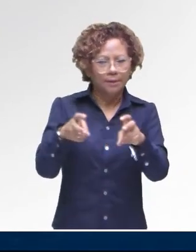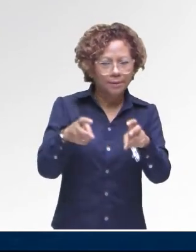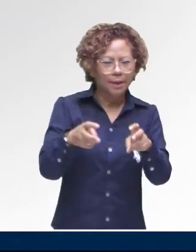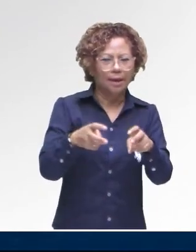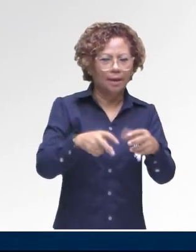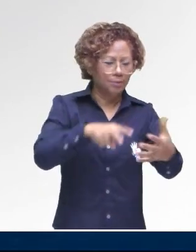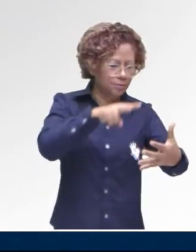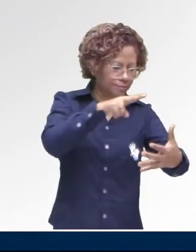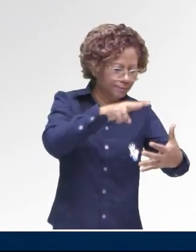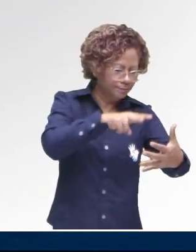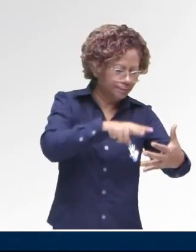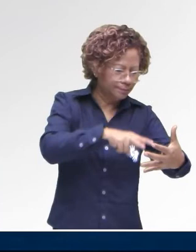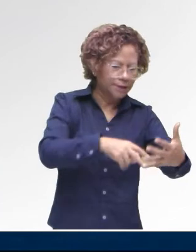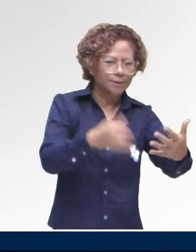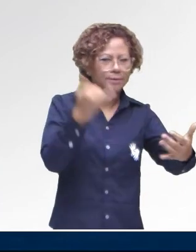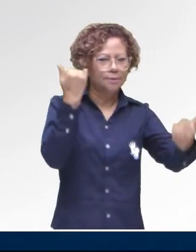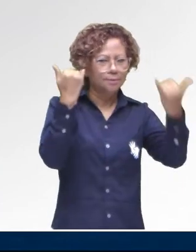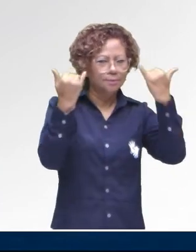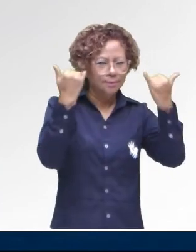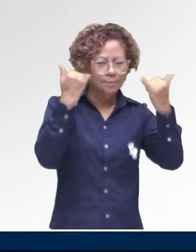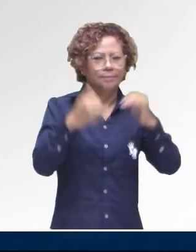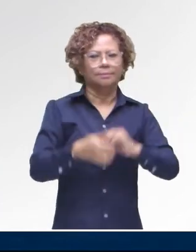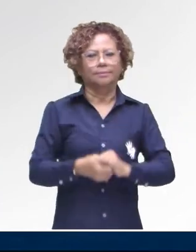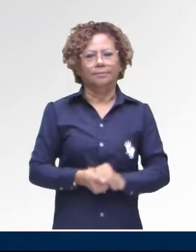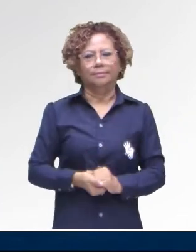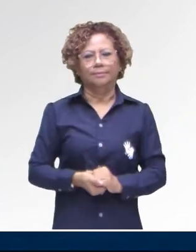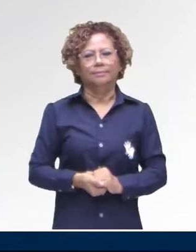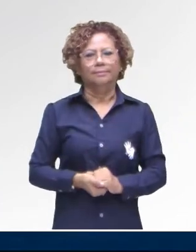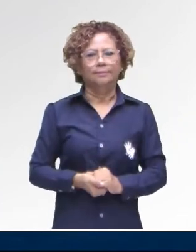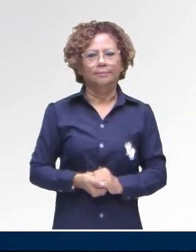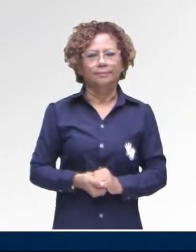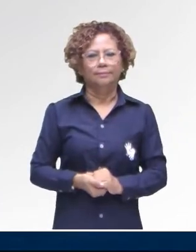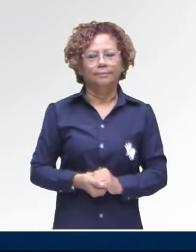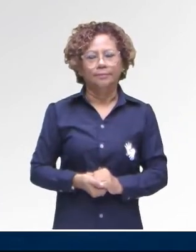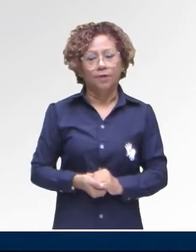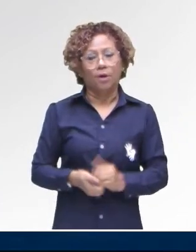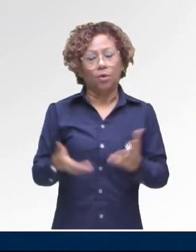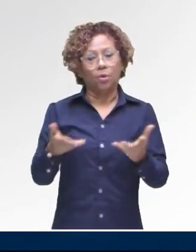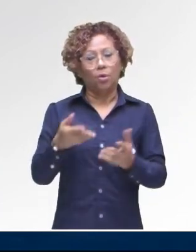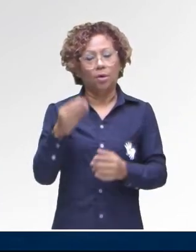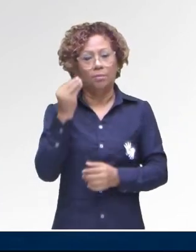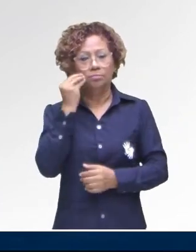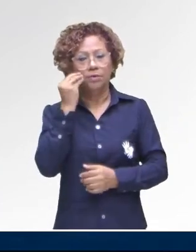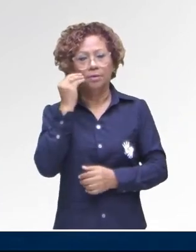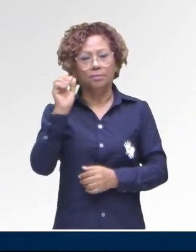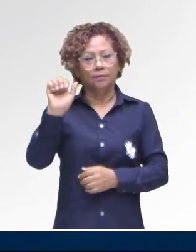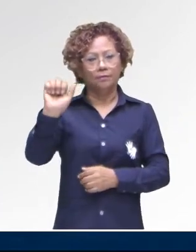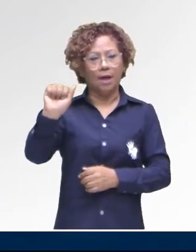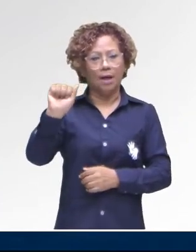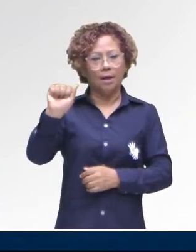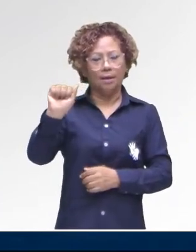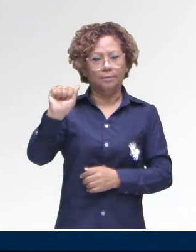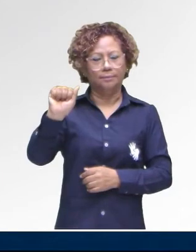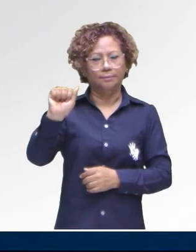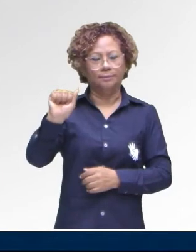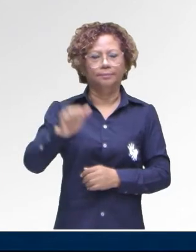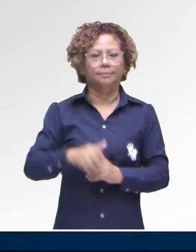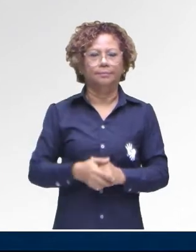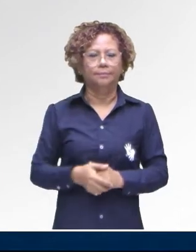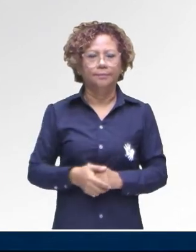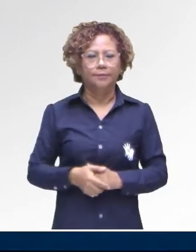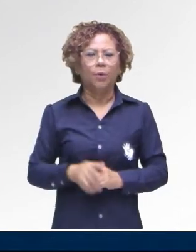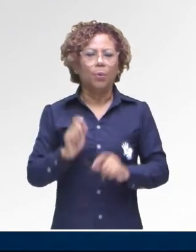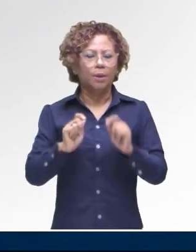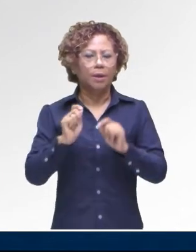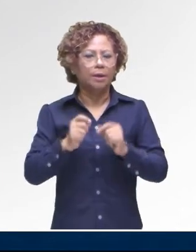aqui e já vai para a letra A, para a alternativa A. Vamos aqui acompanhar. Na A diz